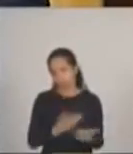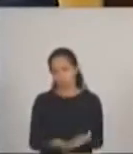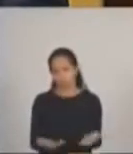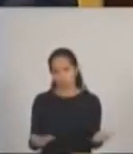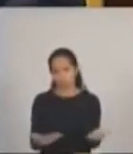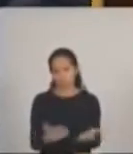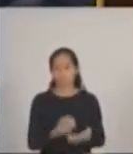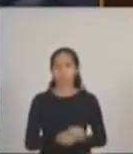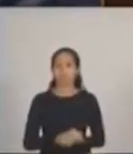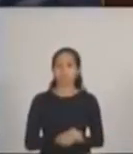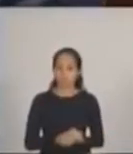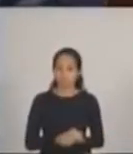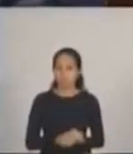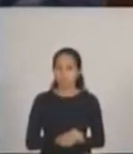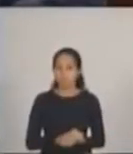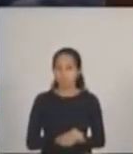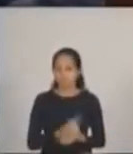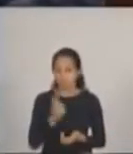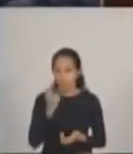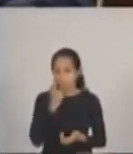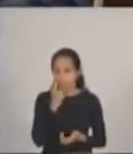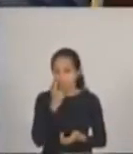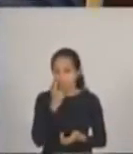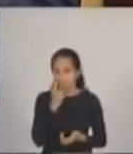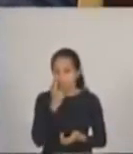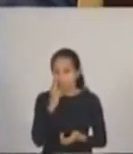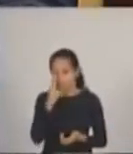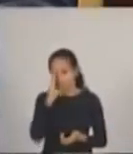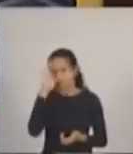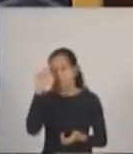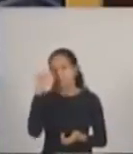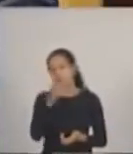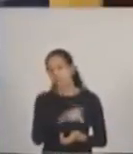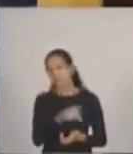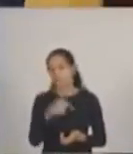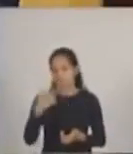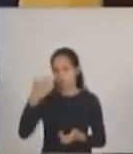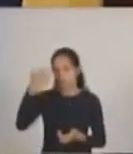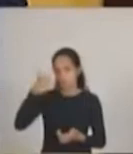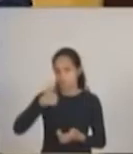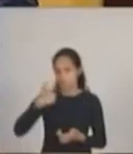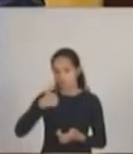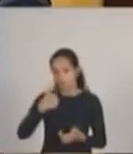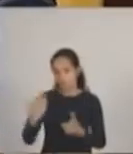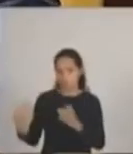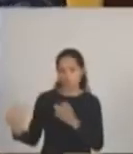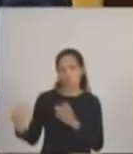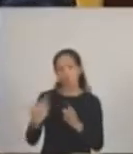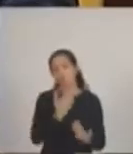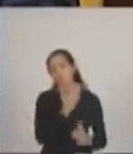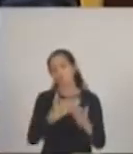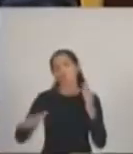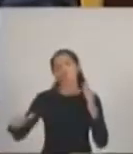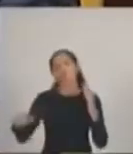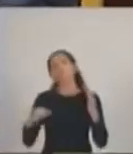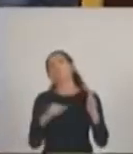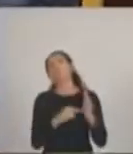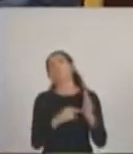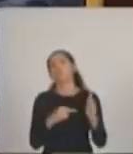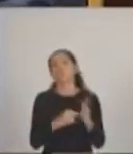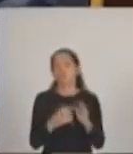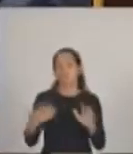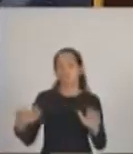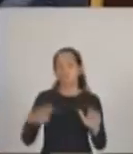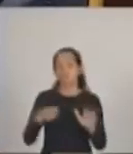Cabe salientar que este relator é contra o fechamento das comarcas. E para a emissão deste